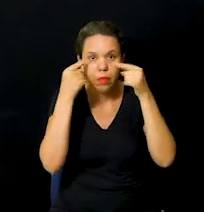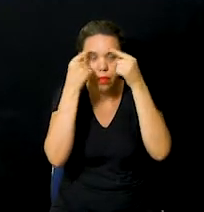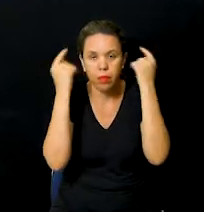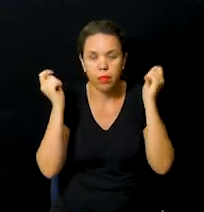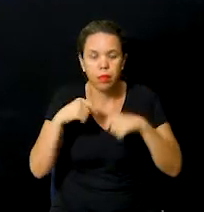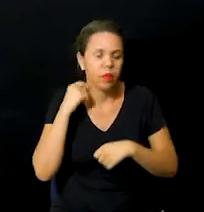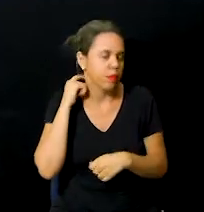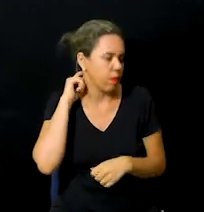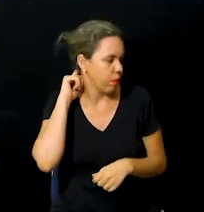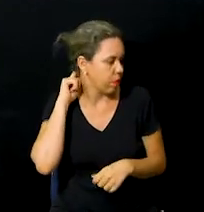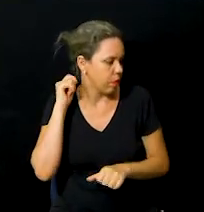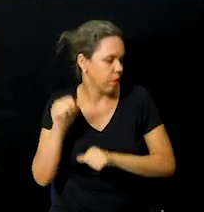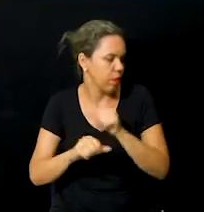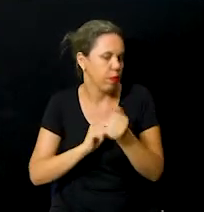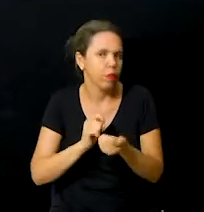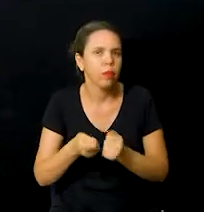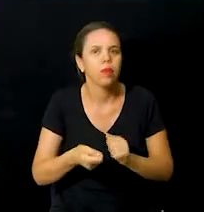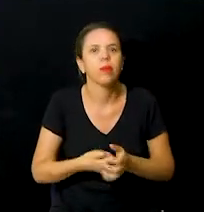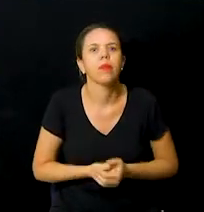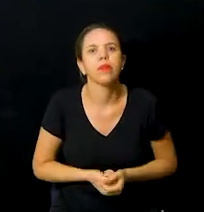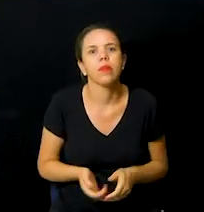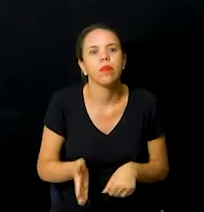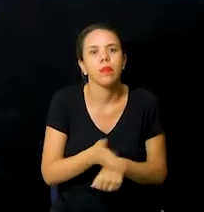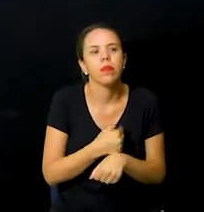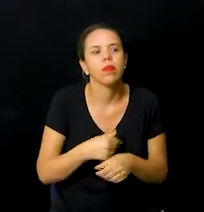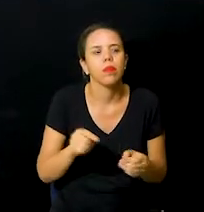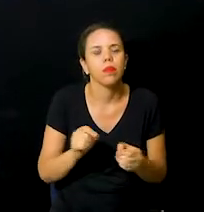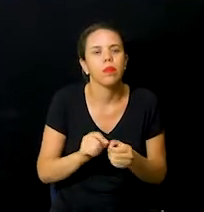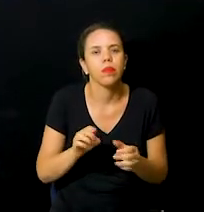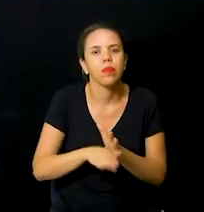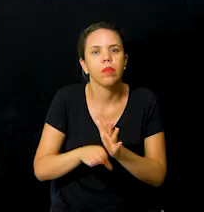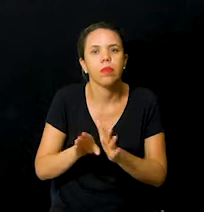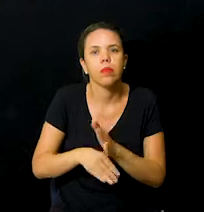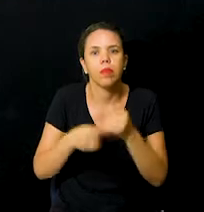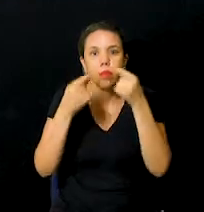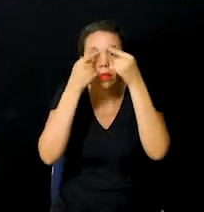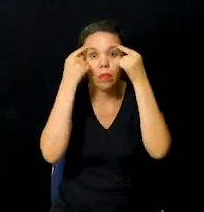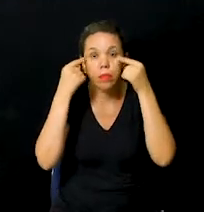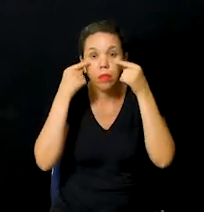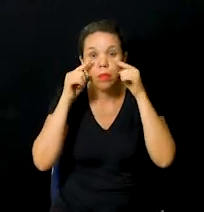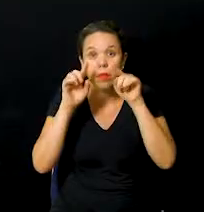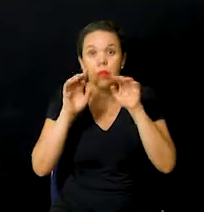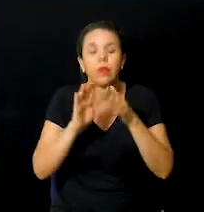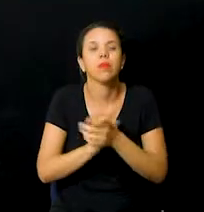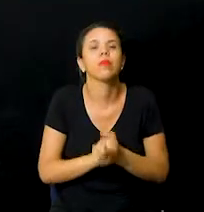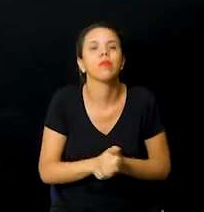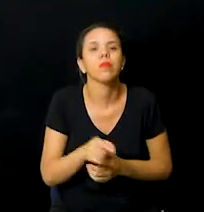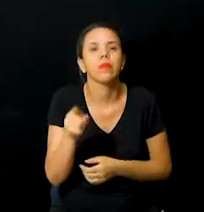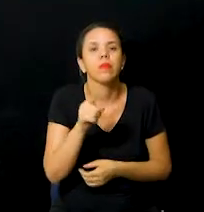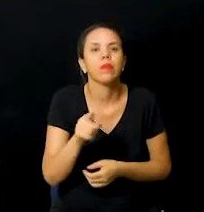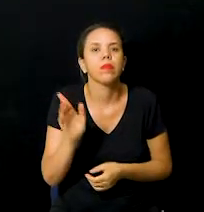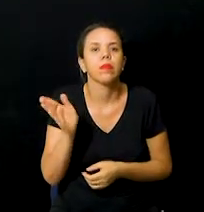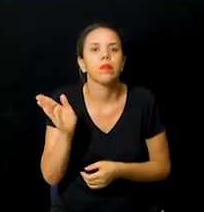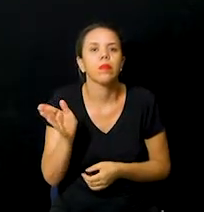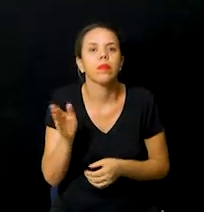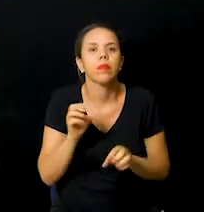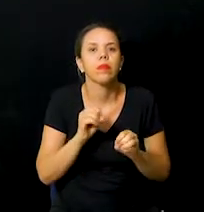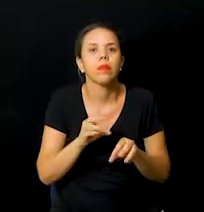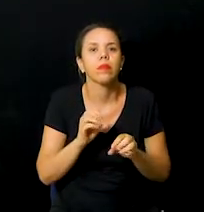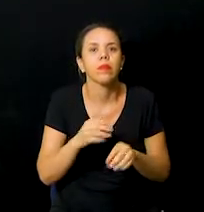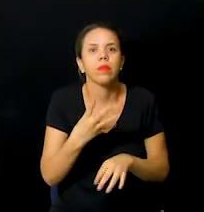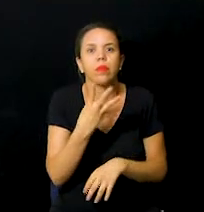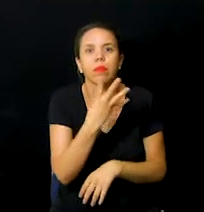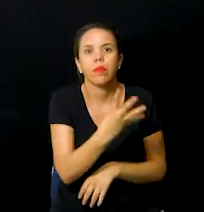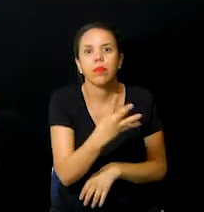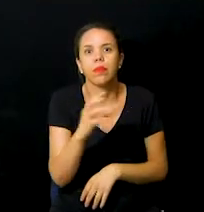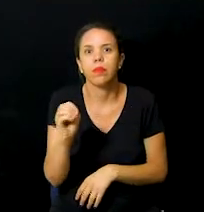é possível fazer alterações antes de fazer a retirada do pelinho. Aline, você já ministrou mais